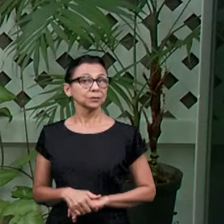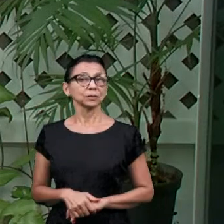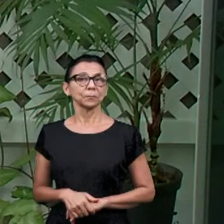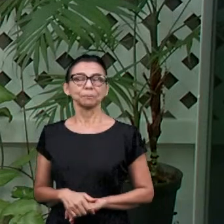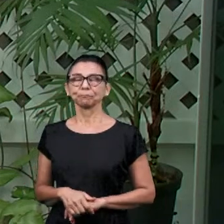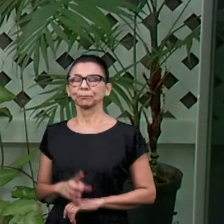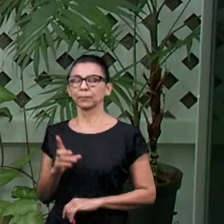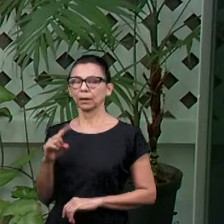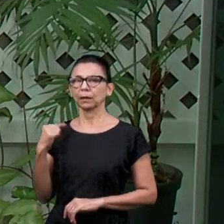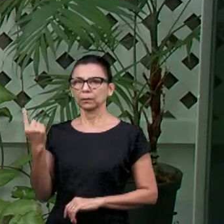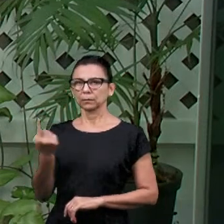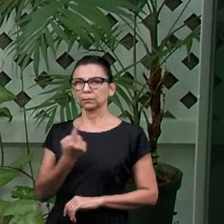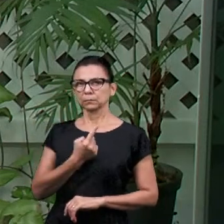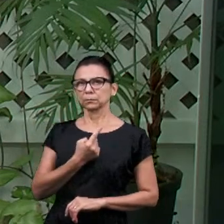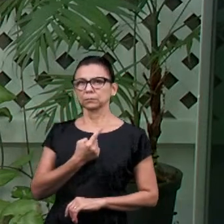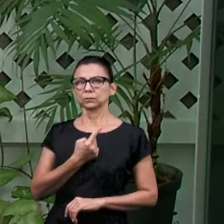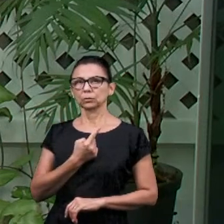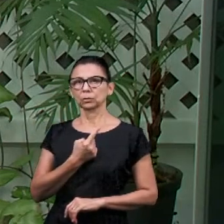estamos vendo